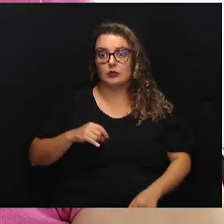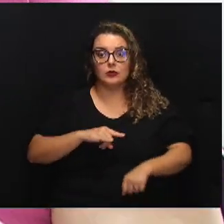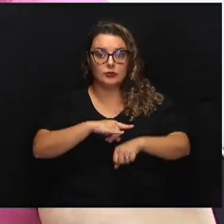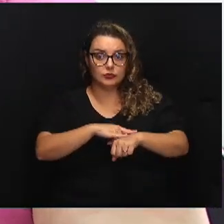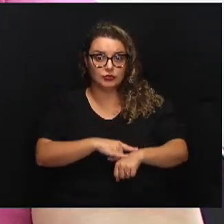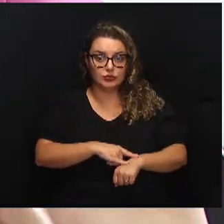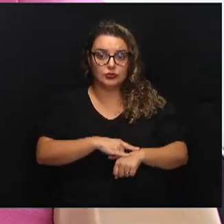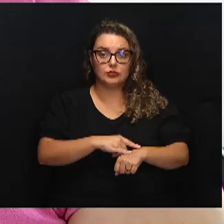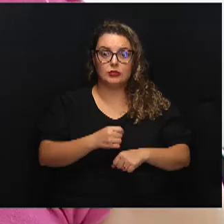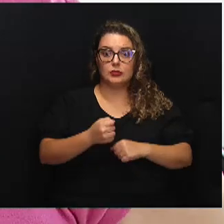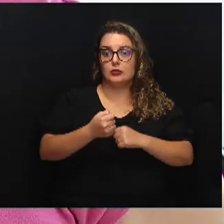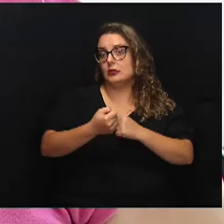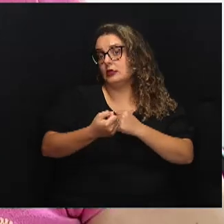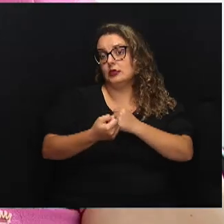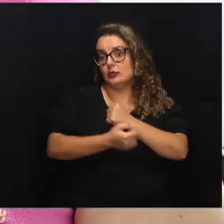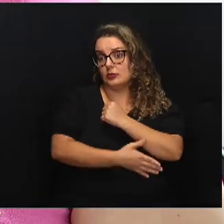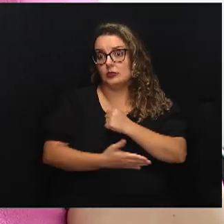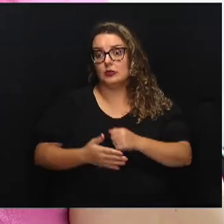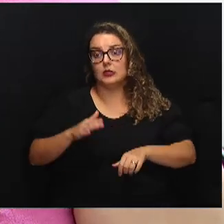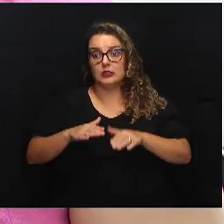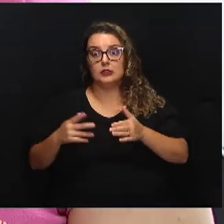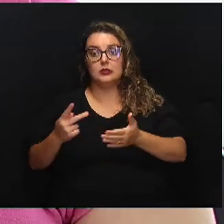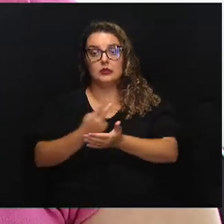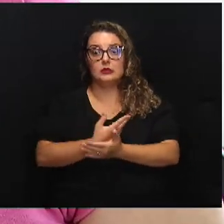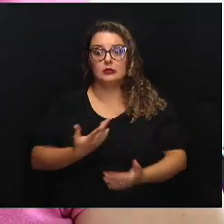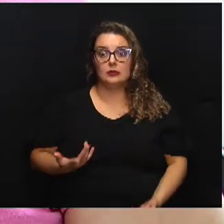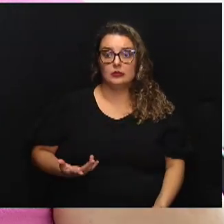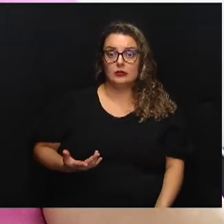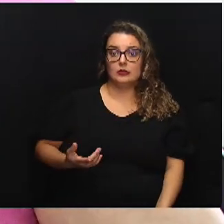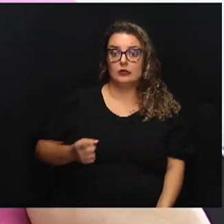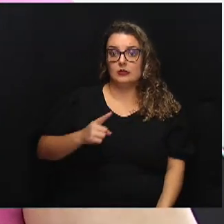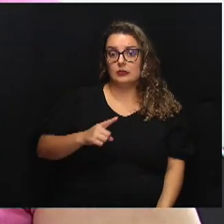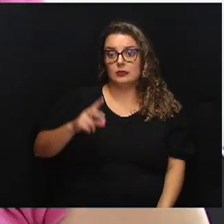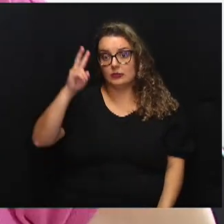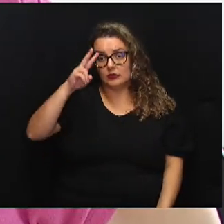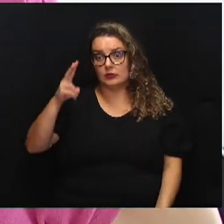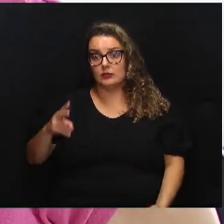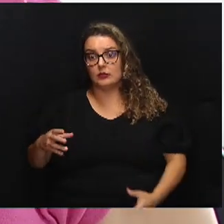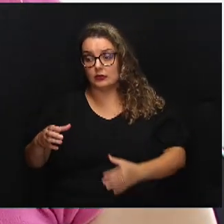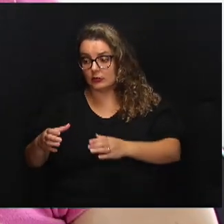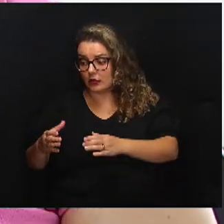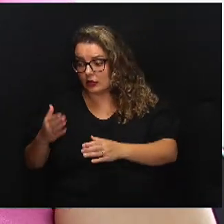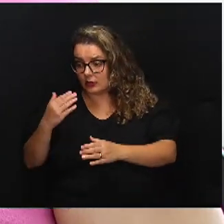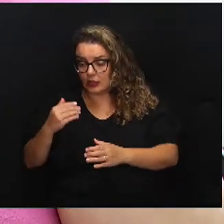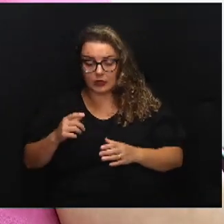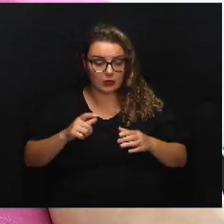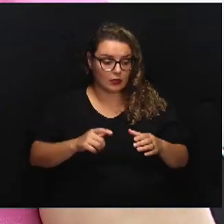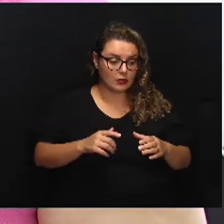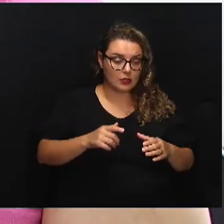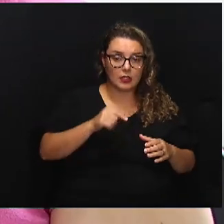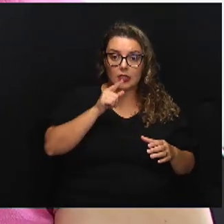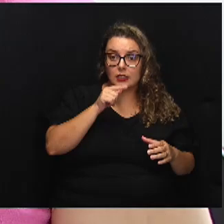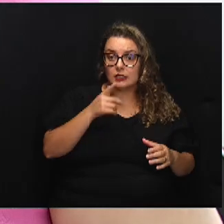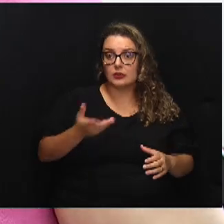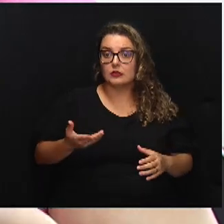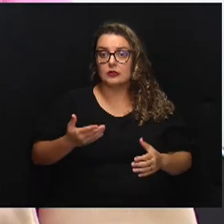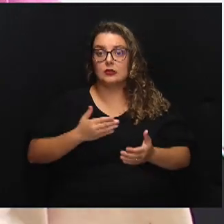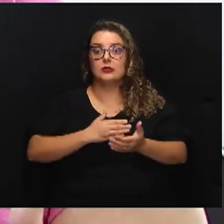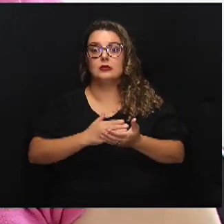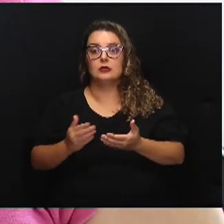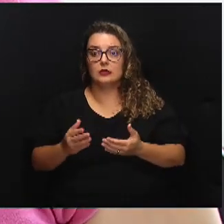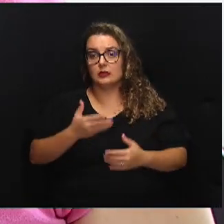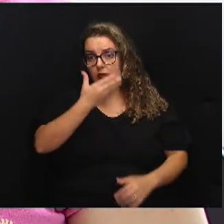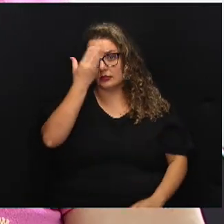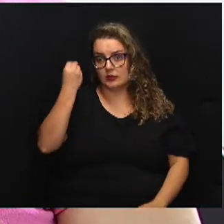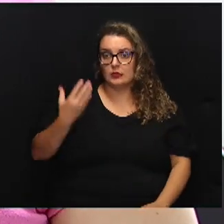fazia direitinho, ele começa às vezes a errar, às vezes tipo não lembra o tal potinho de água, o potinho de comida. Então começa com esses